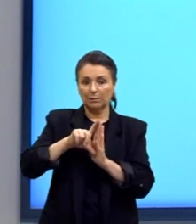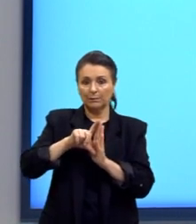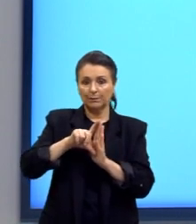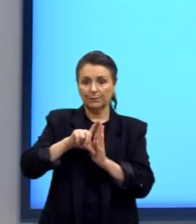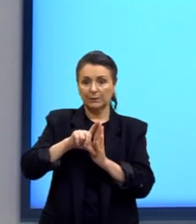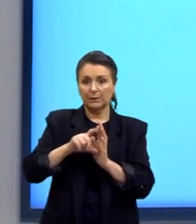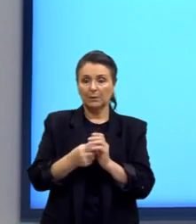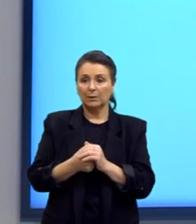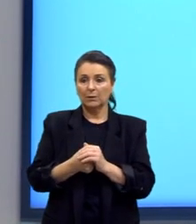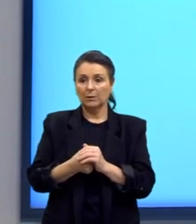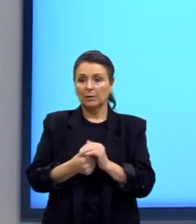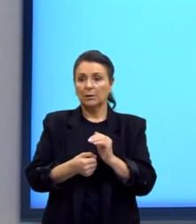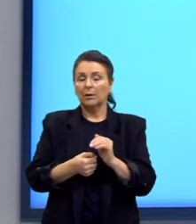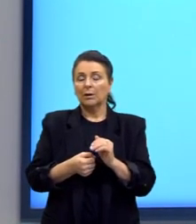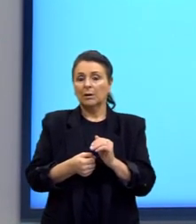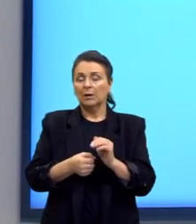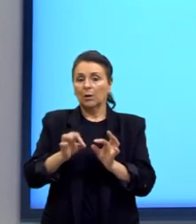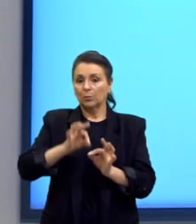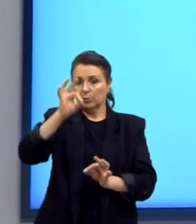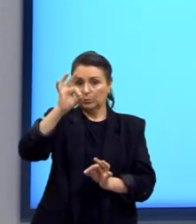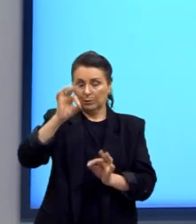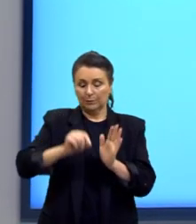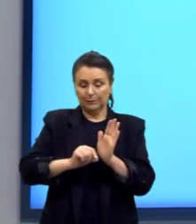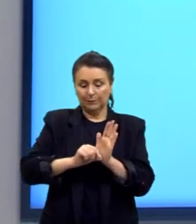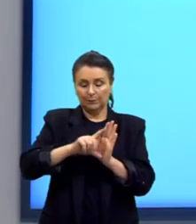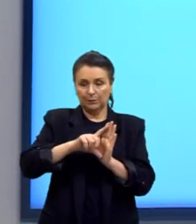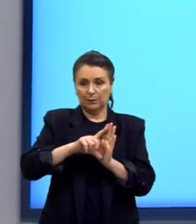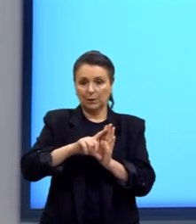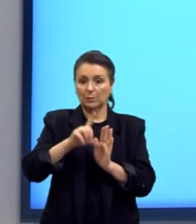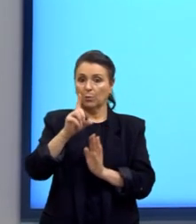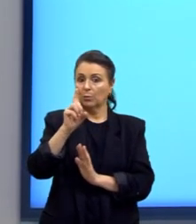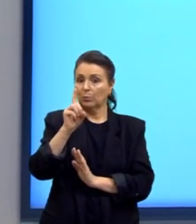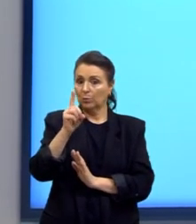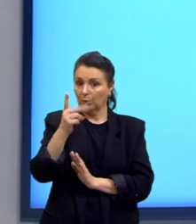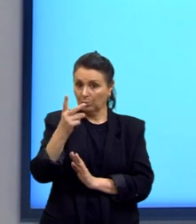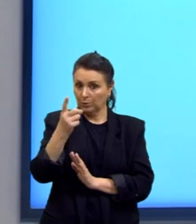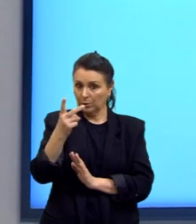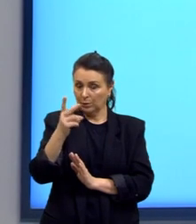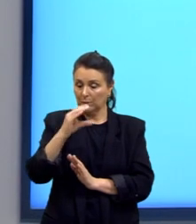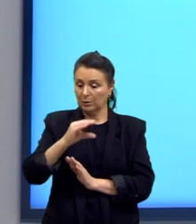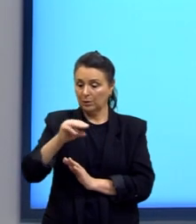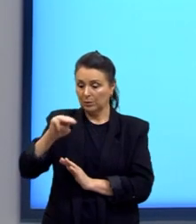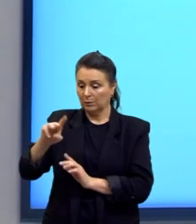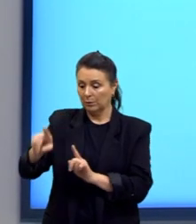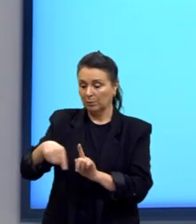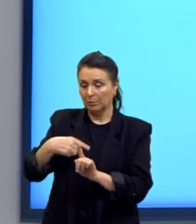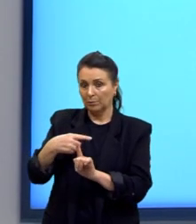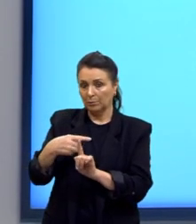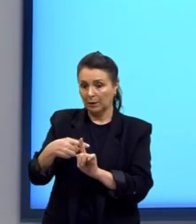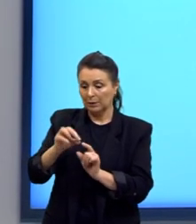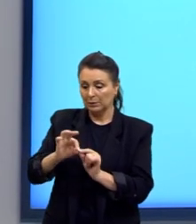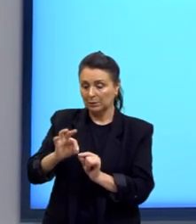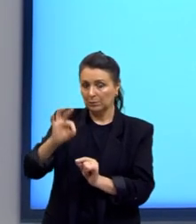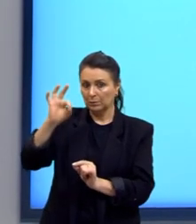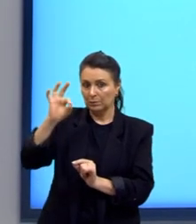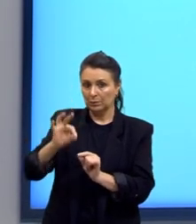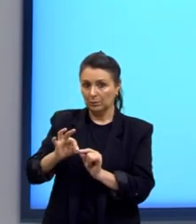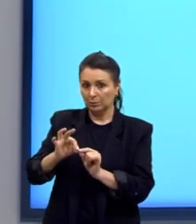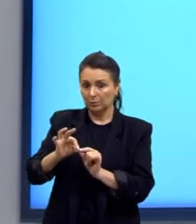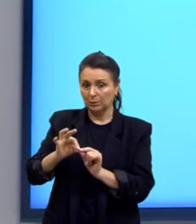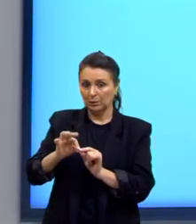bom a altura do Cone maior seria esses doze centímetros do tronco mais altura